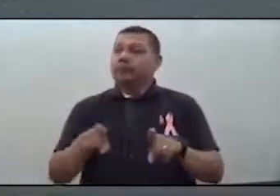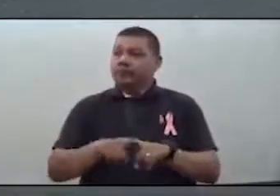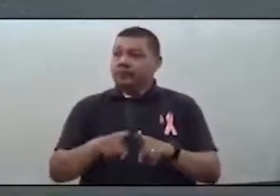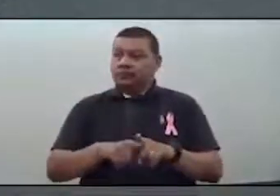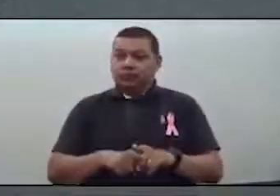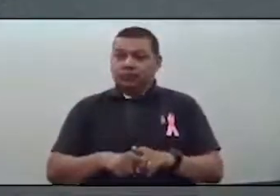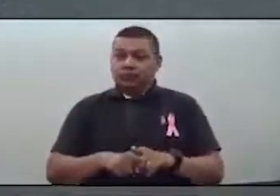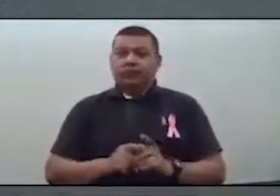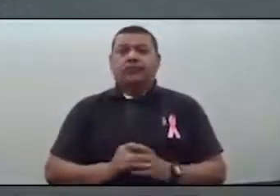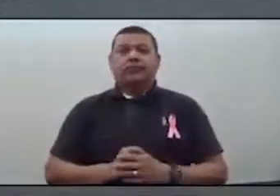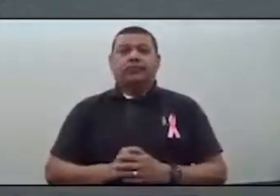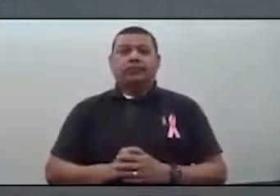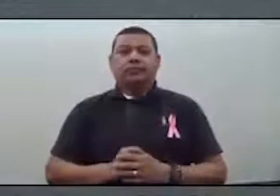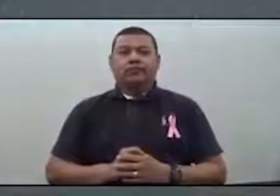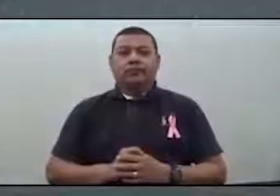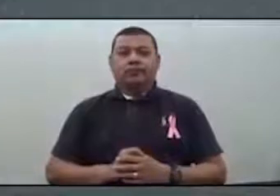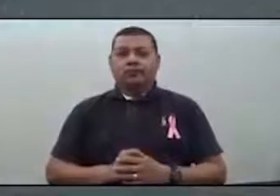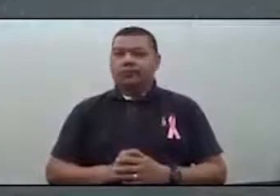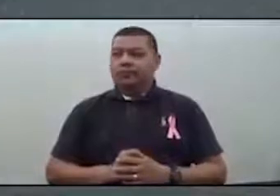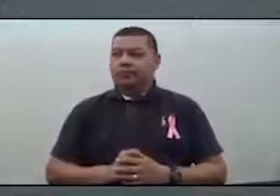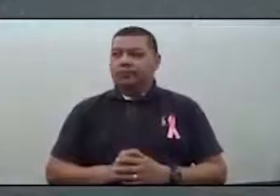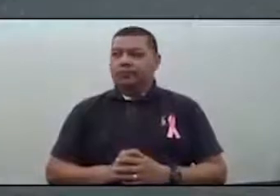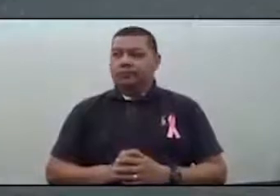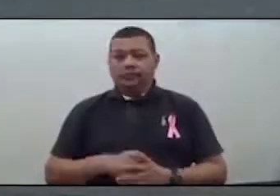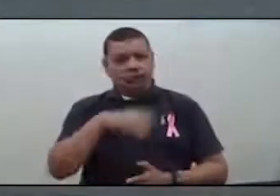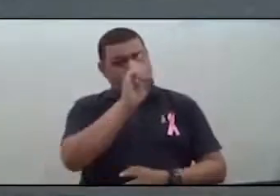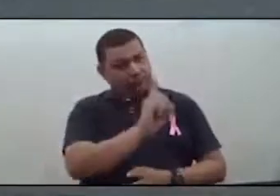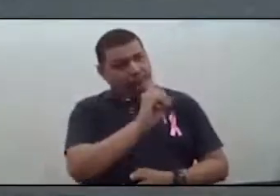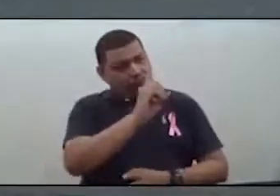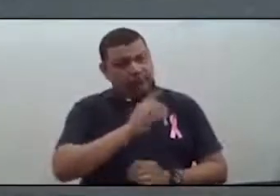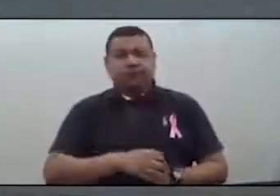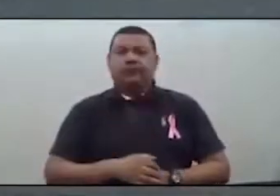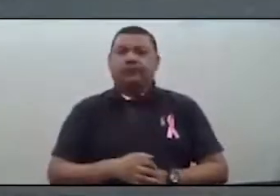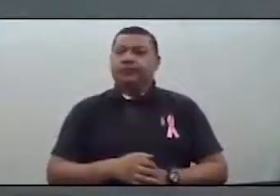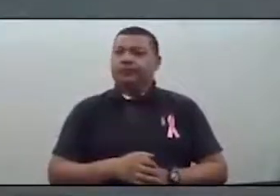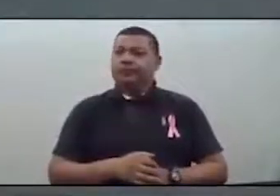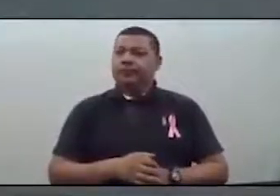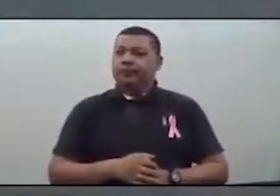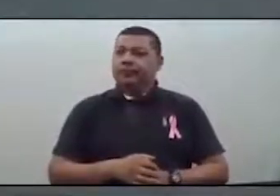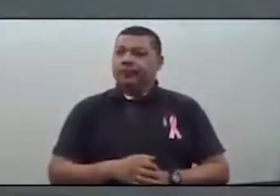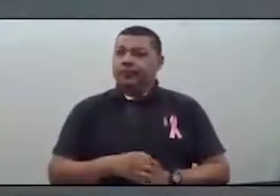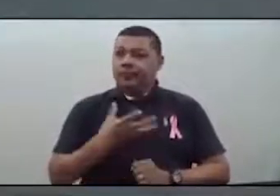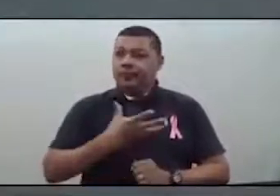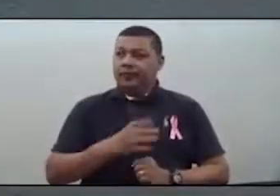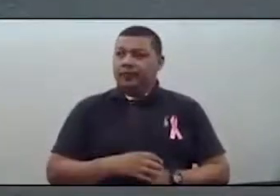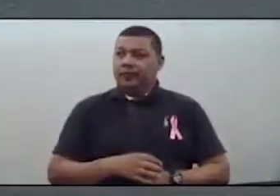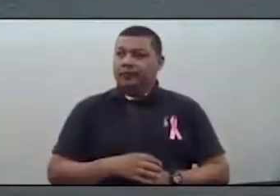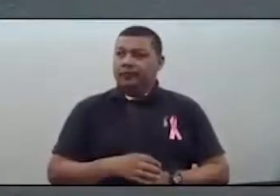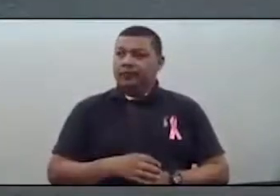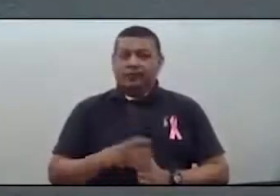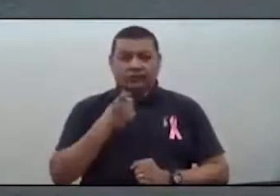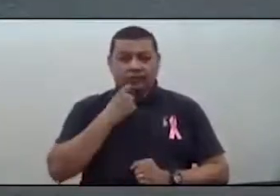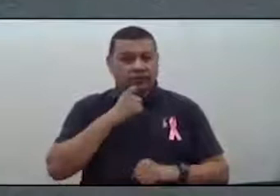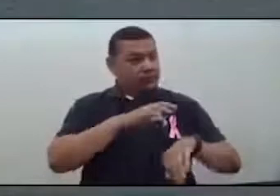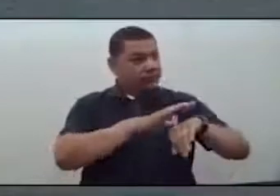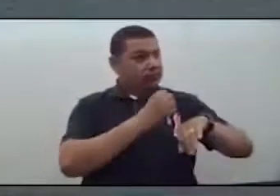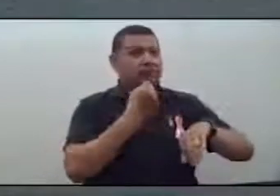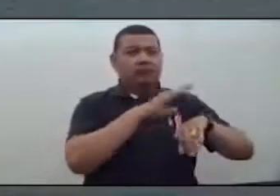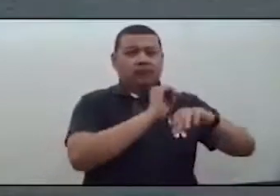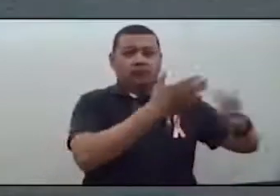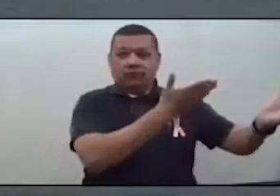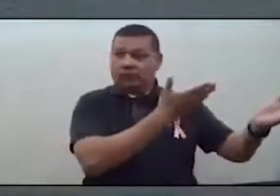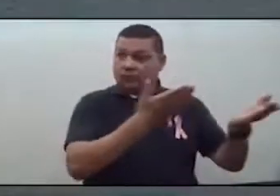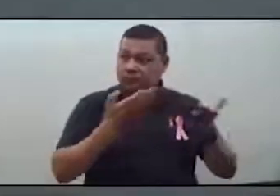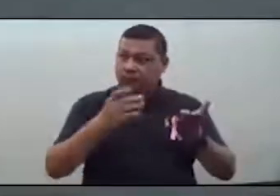os supervisores no boliche no sábado, e espero vocês no cinema na sexta-feira agora, serão todos bem-vindos, para mim vai ser uma